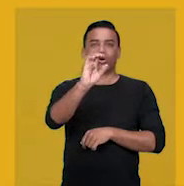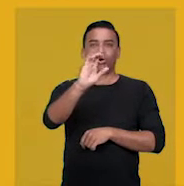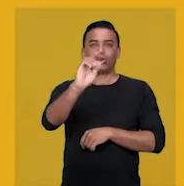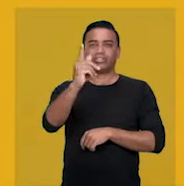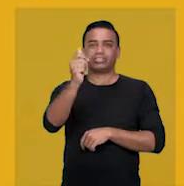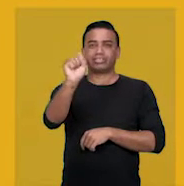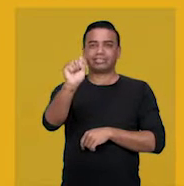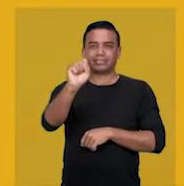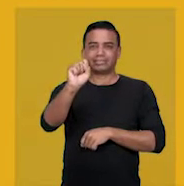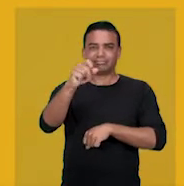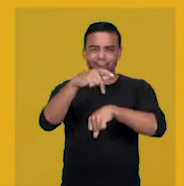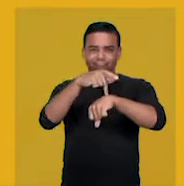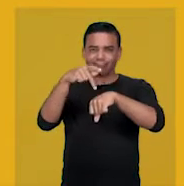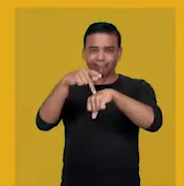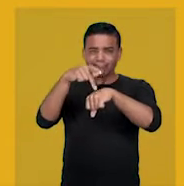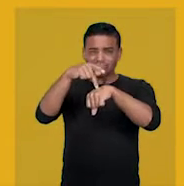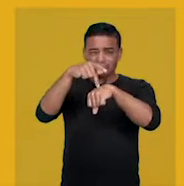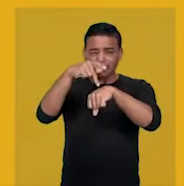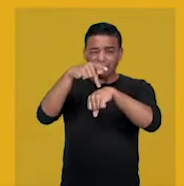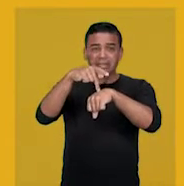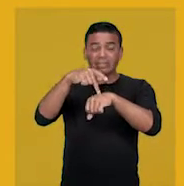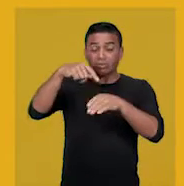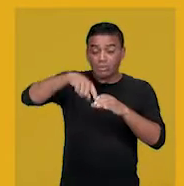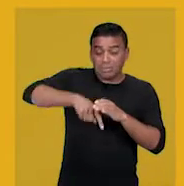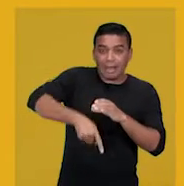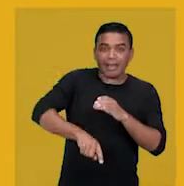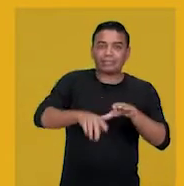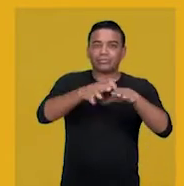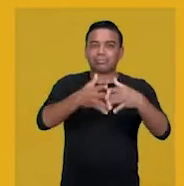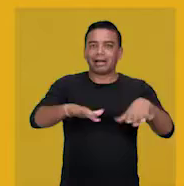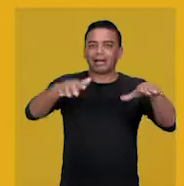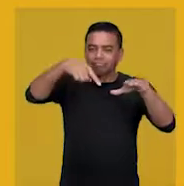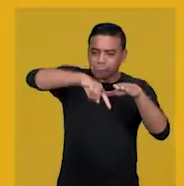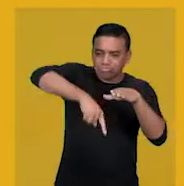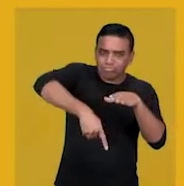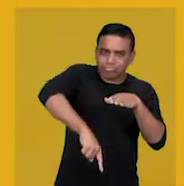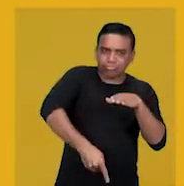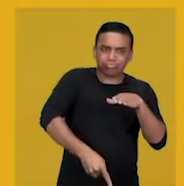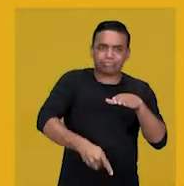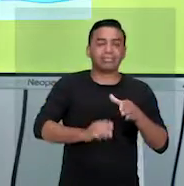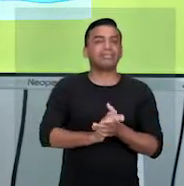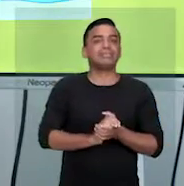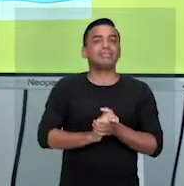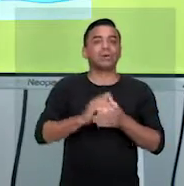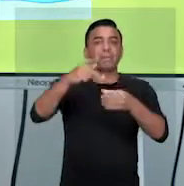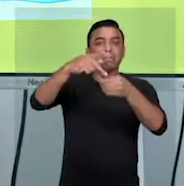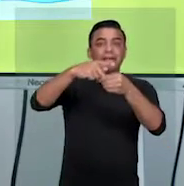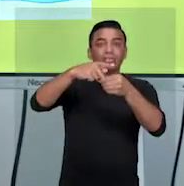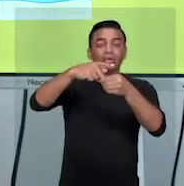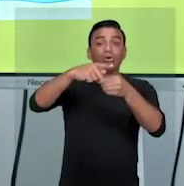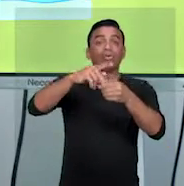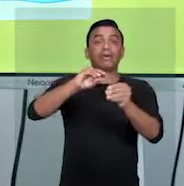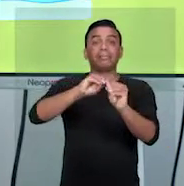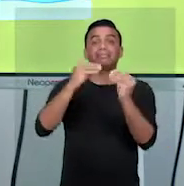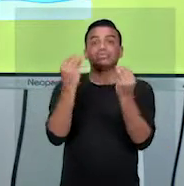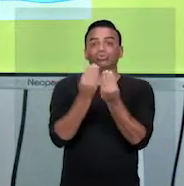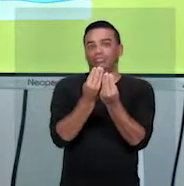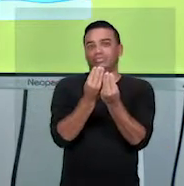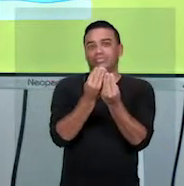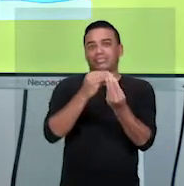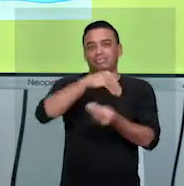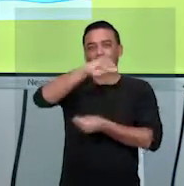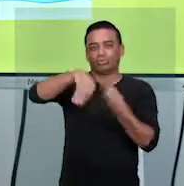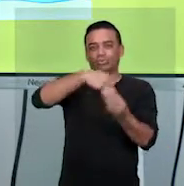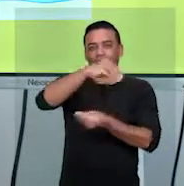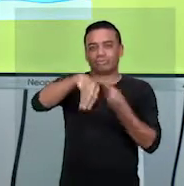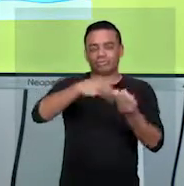mar. Essas estruturas, né, a estrutura do petróleo, nada mais é do que uma mistura. E ele recebe esse nome petróleo porque